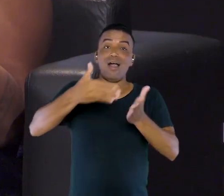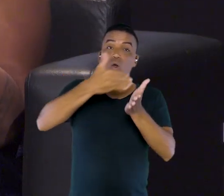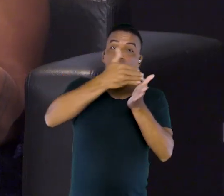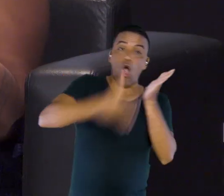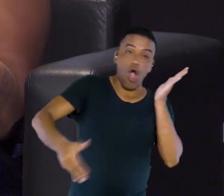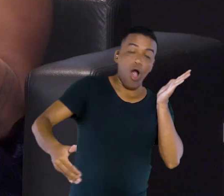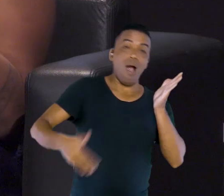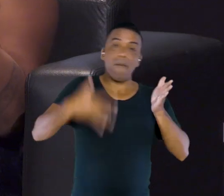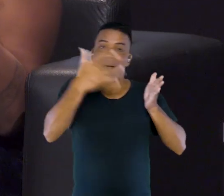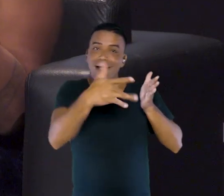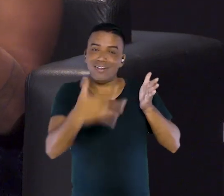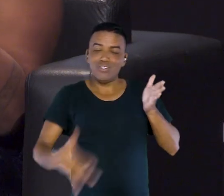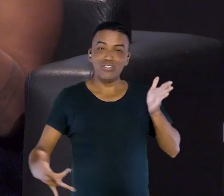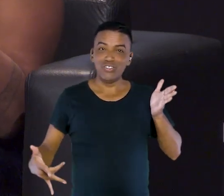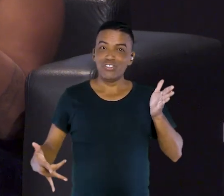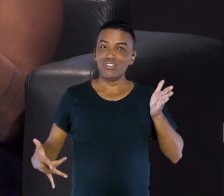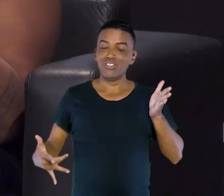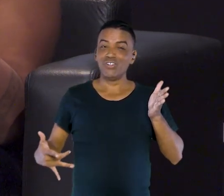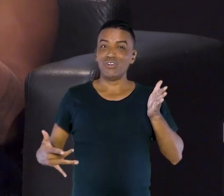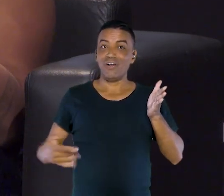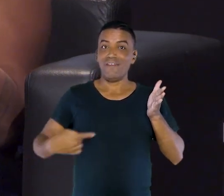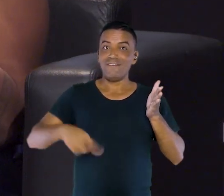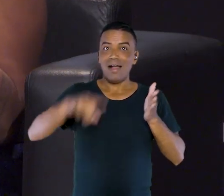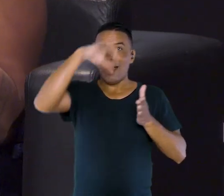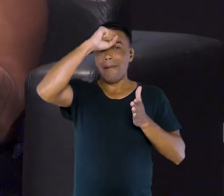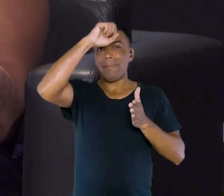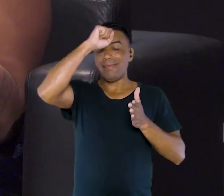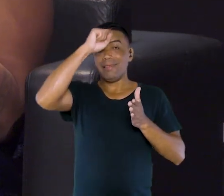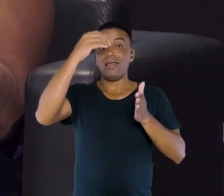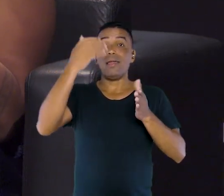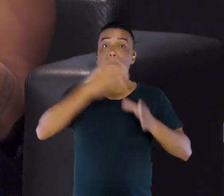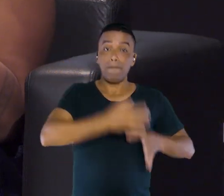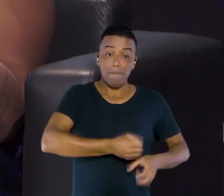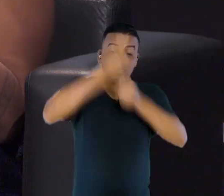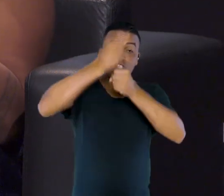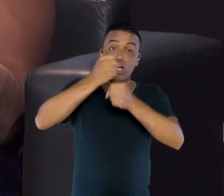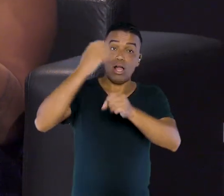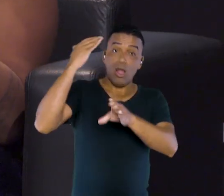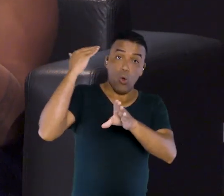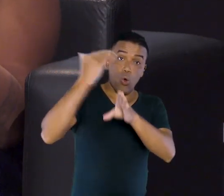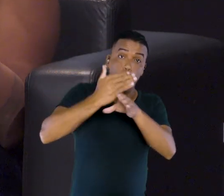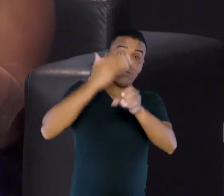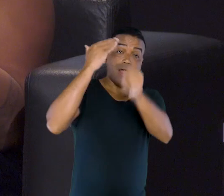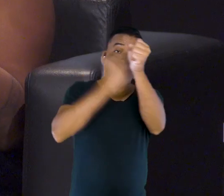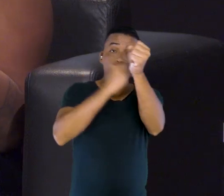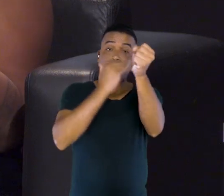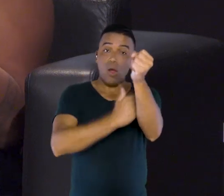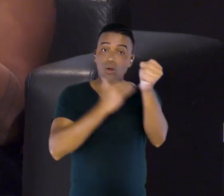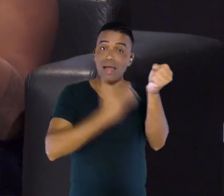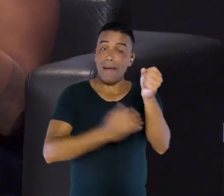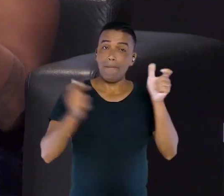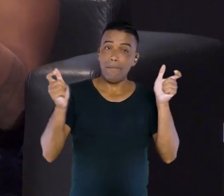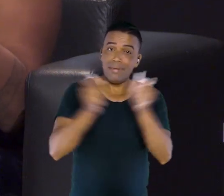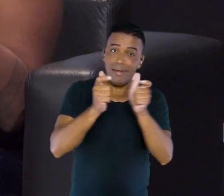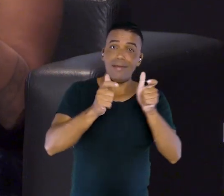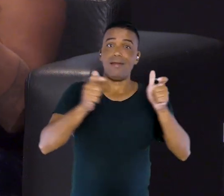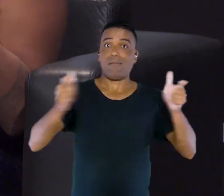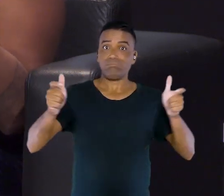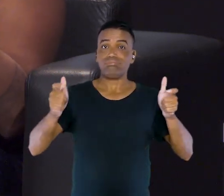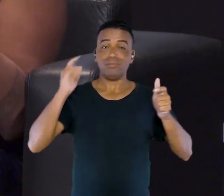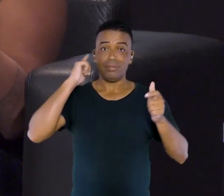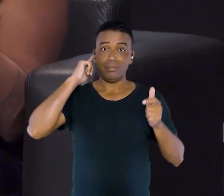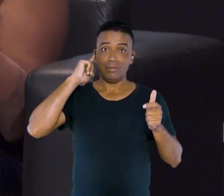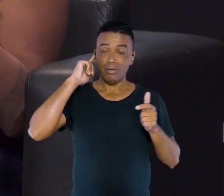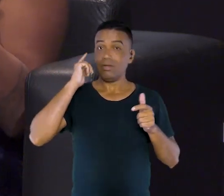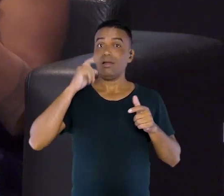se machuca, você vai aprendendo a cortar a mandioca pequena, vai organizando, aturar os grandes